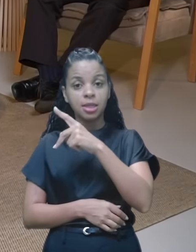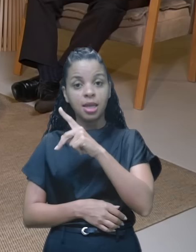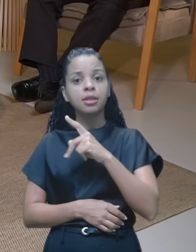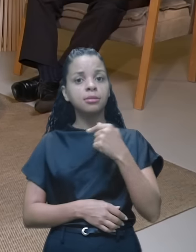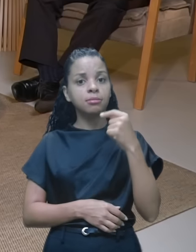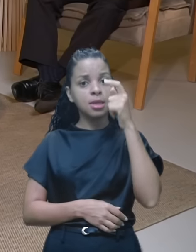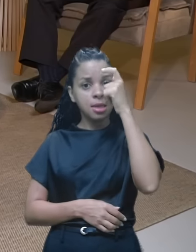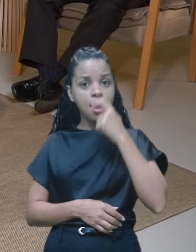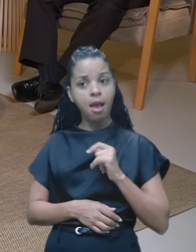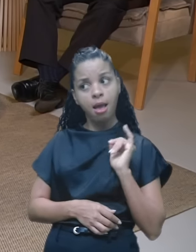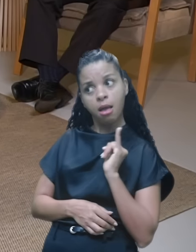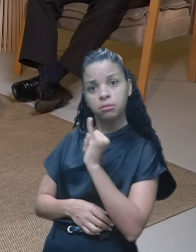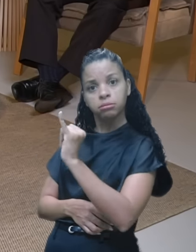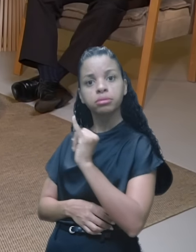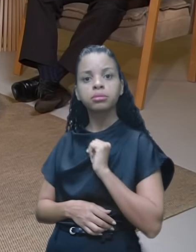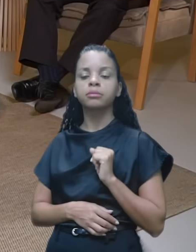esses